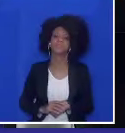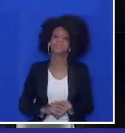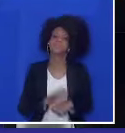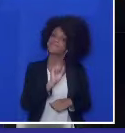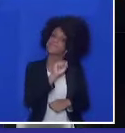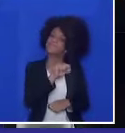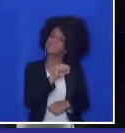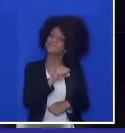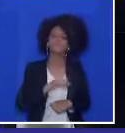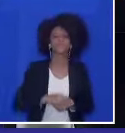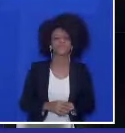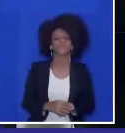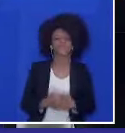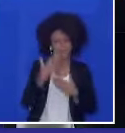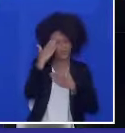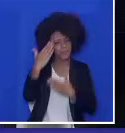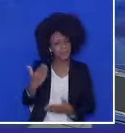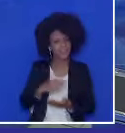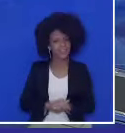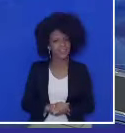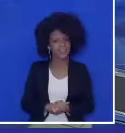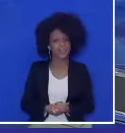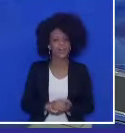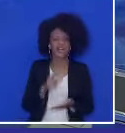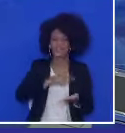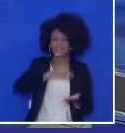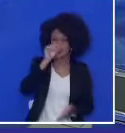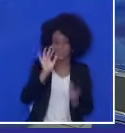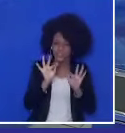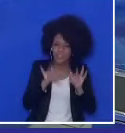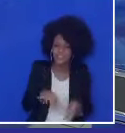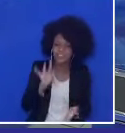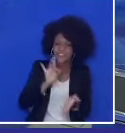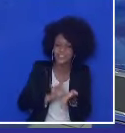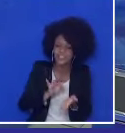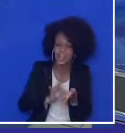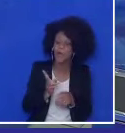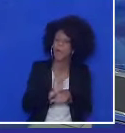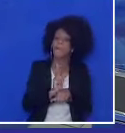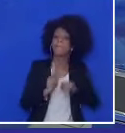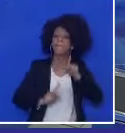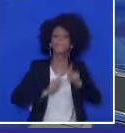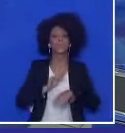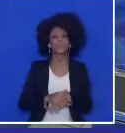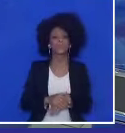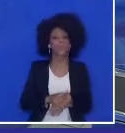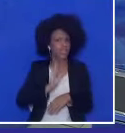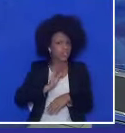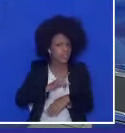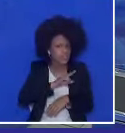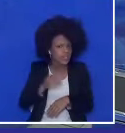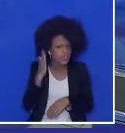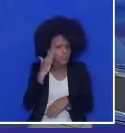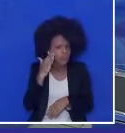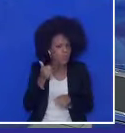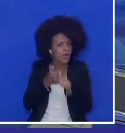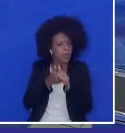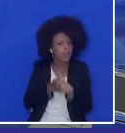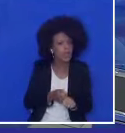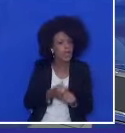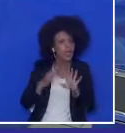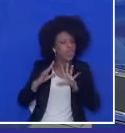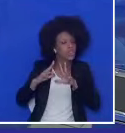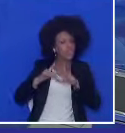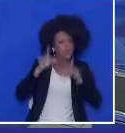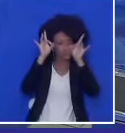confirmo. Sim, confirmo. Muito obrigada. Sorteio realizado e validado aqui pelos nossos auditores. Daqui a pouquinho você pode acompanhar